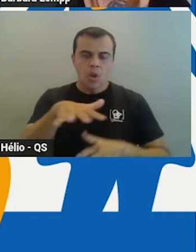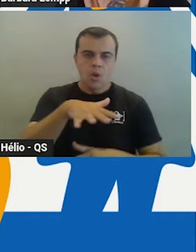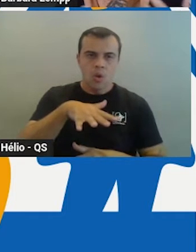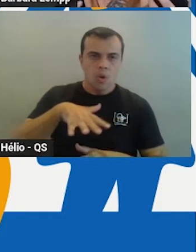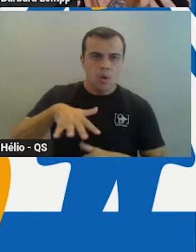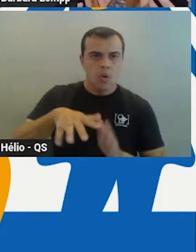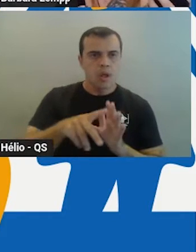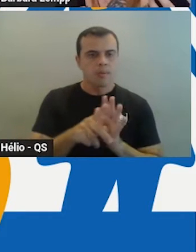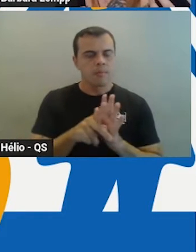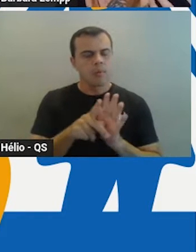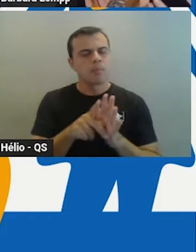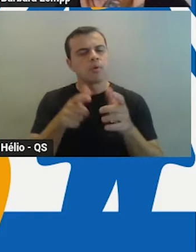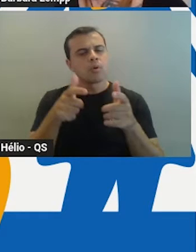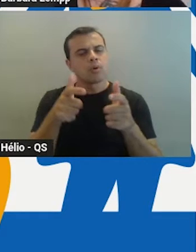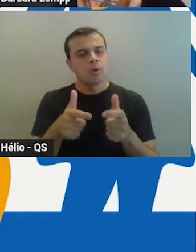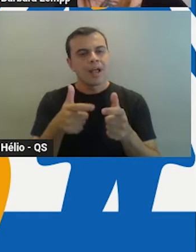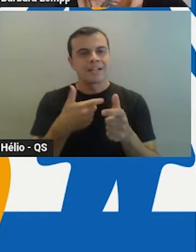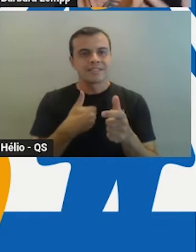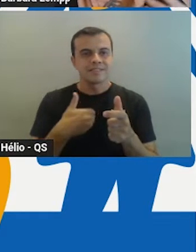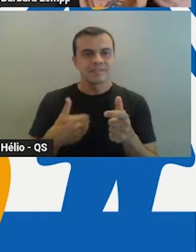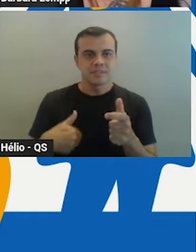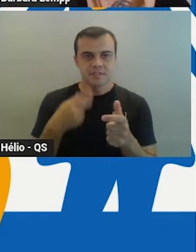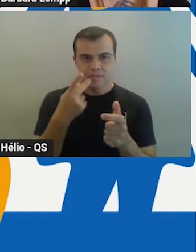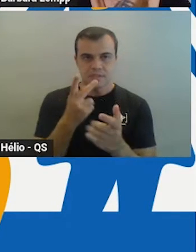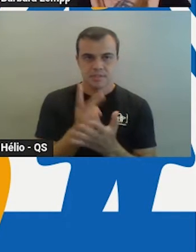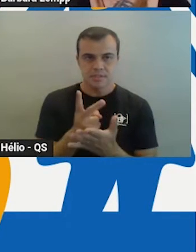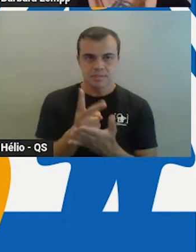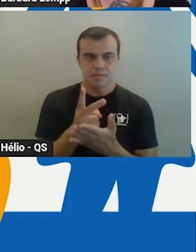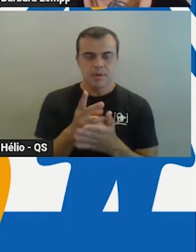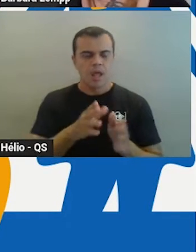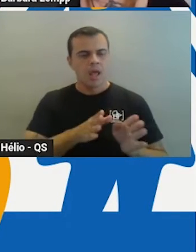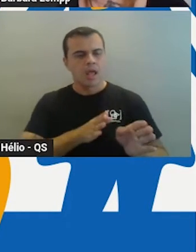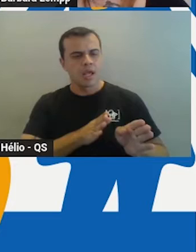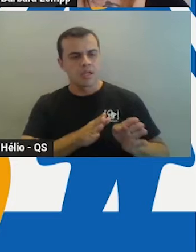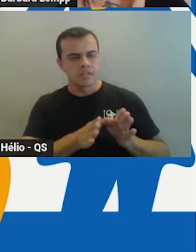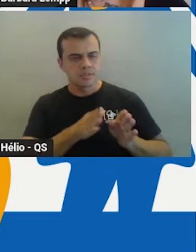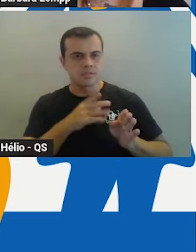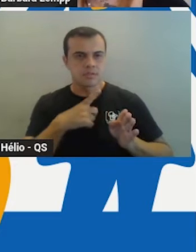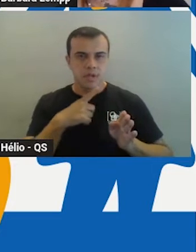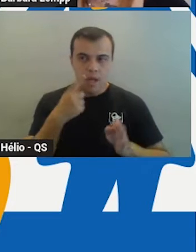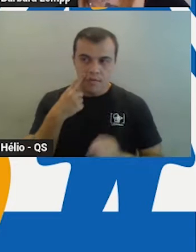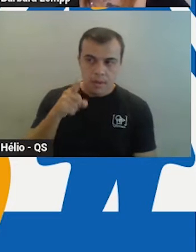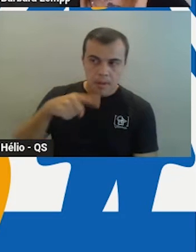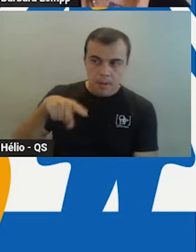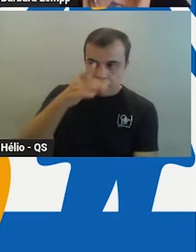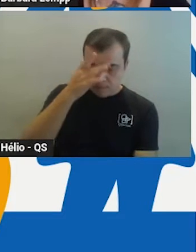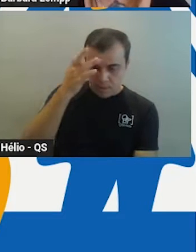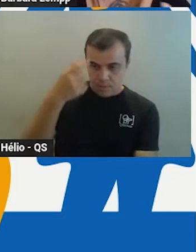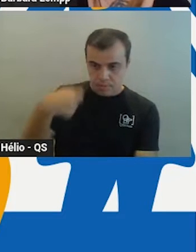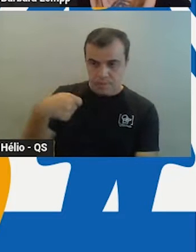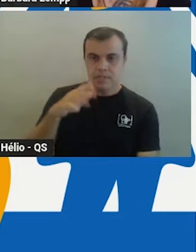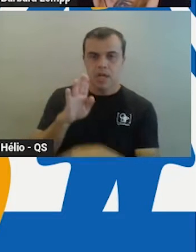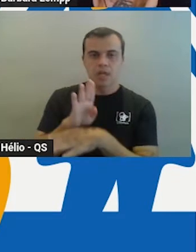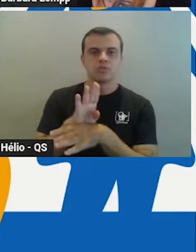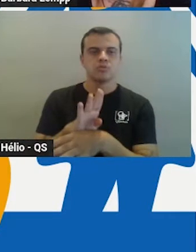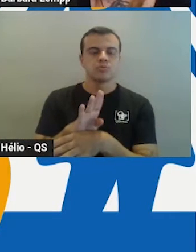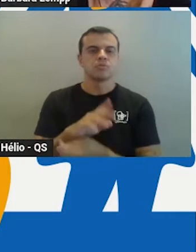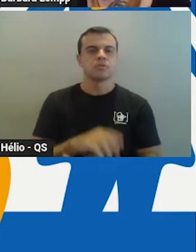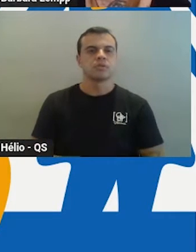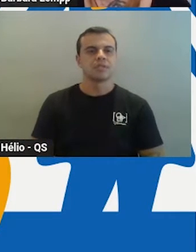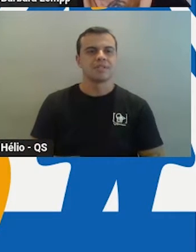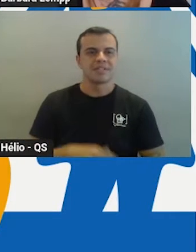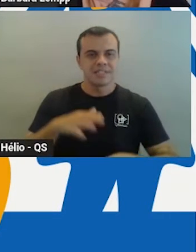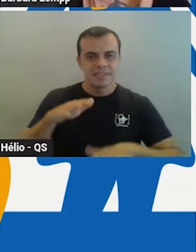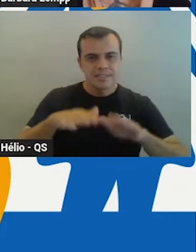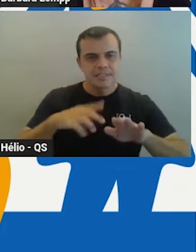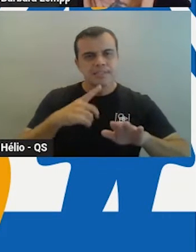público, ver se o ambiente é acessível, ver se tem, às vezes, uma pessoa que precisa de ajuda, ver se, às vezes, tem